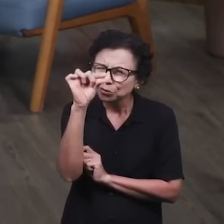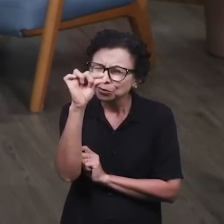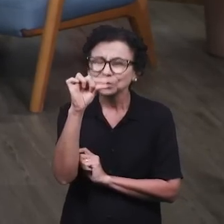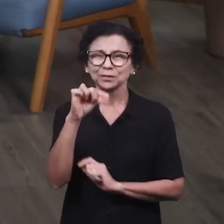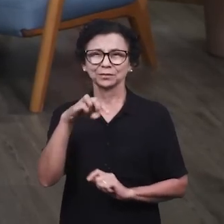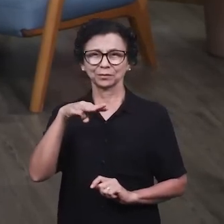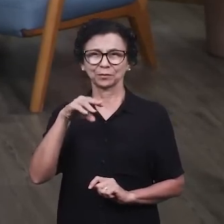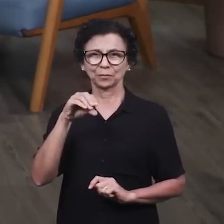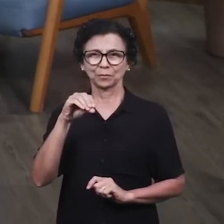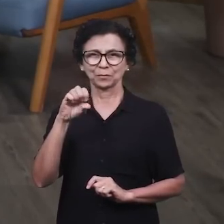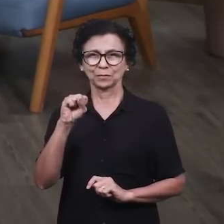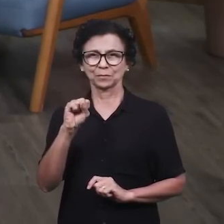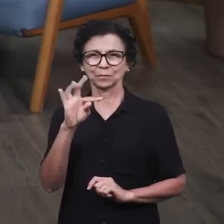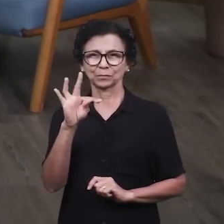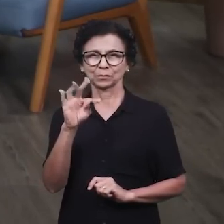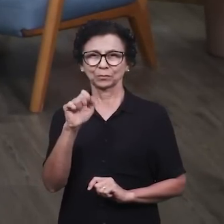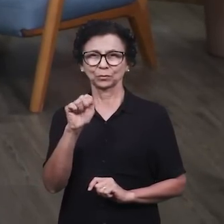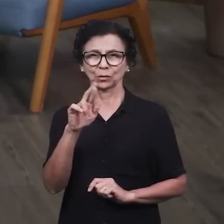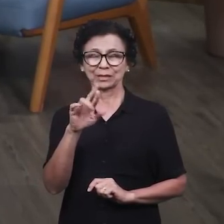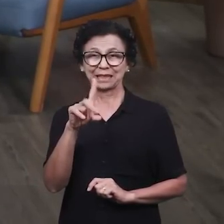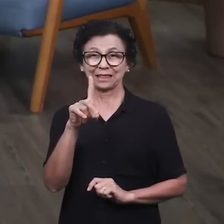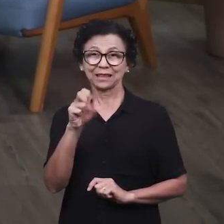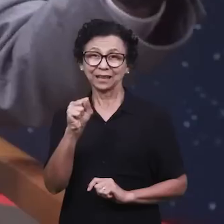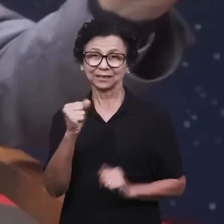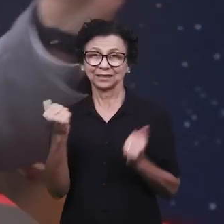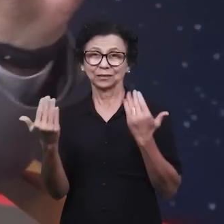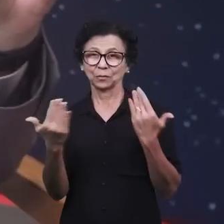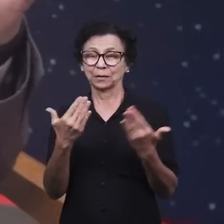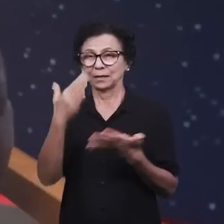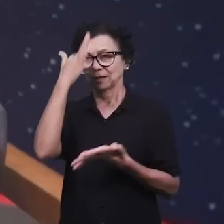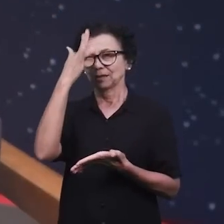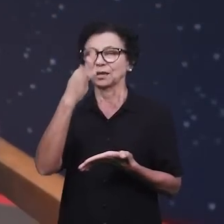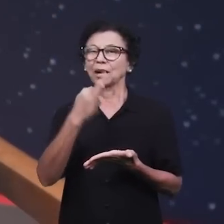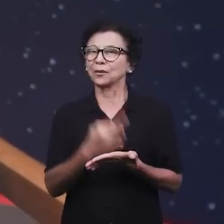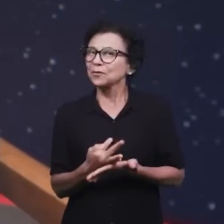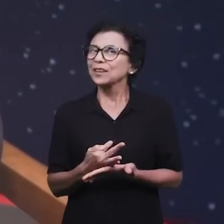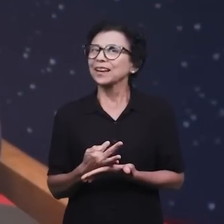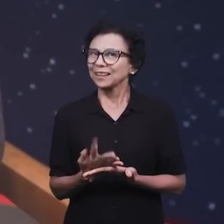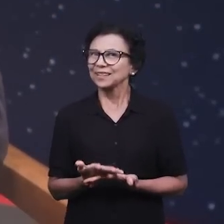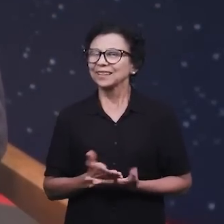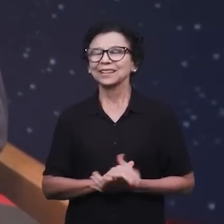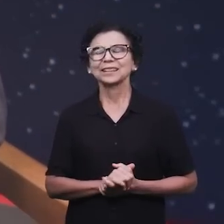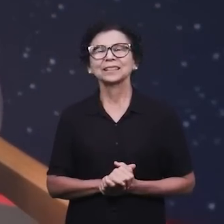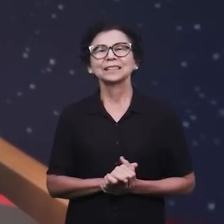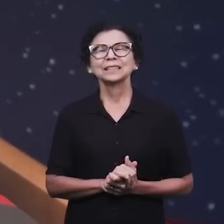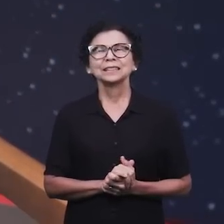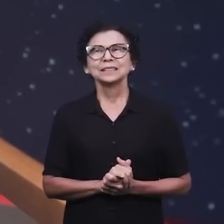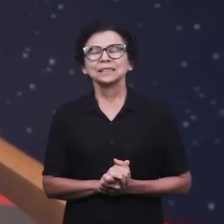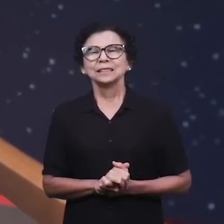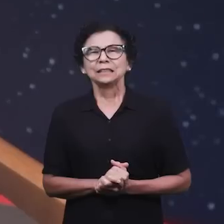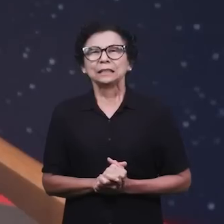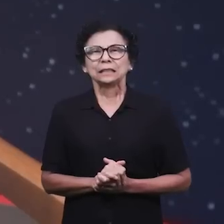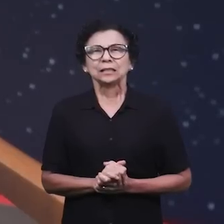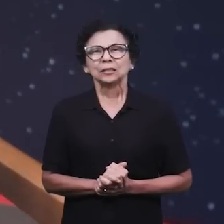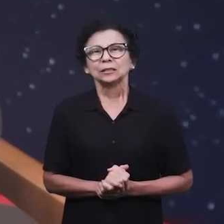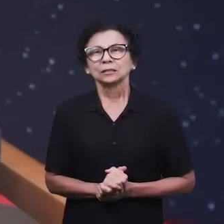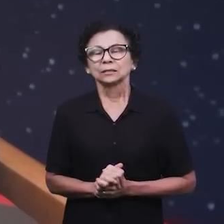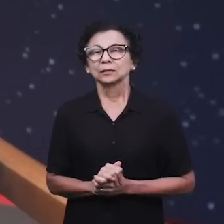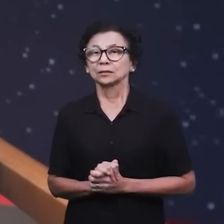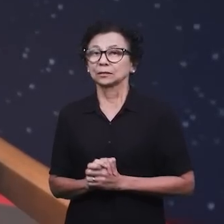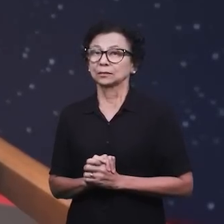grão de mostarda, igreja fiel e igreja infiel. O que vocês dizem? A semente ou o grão